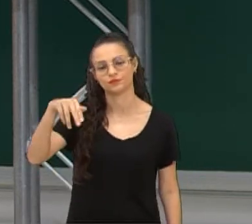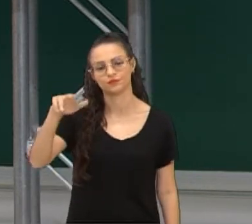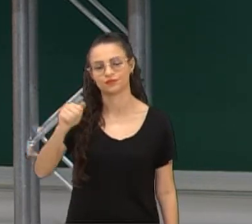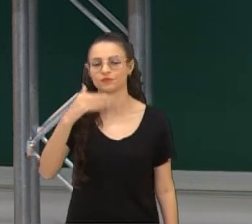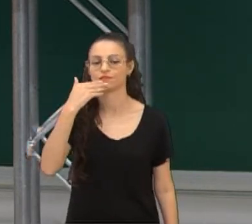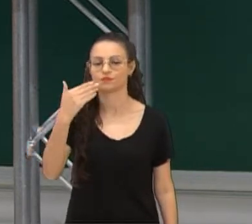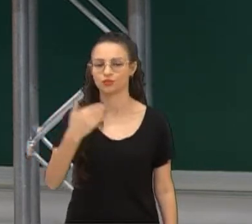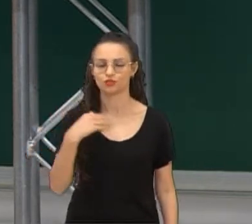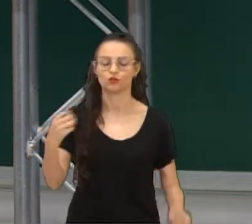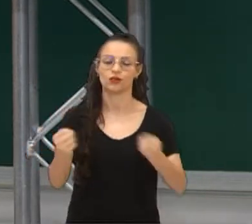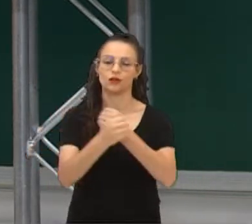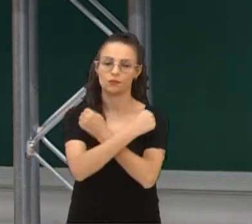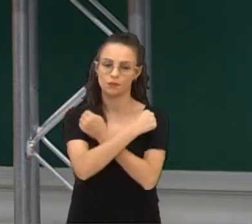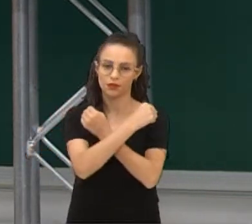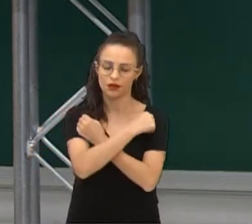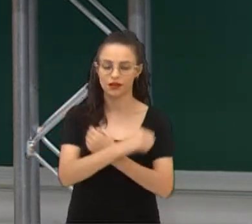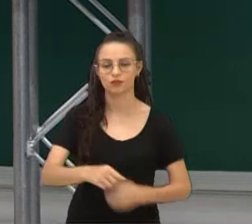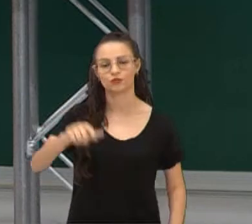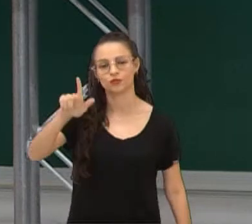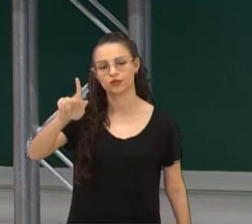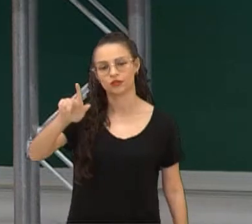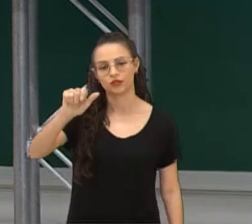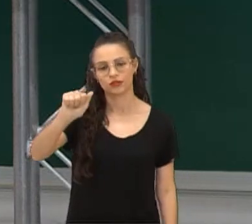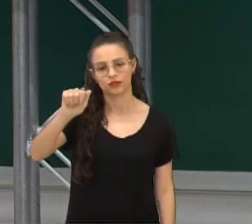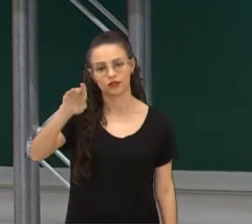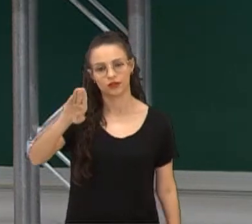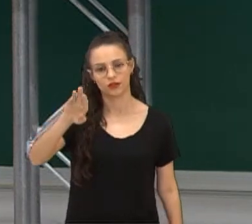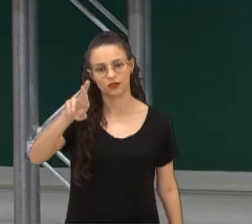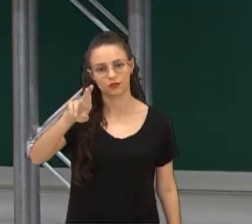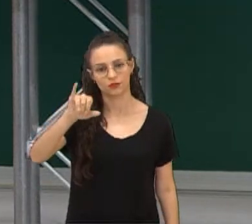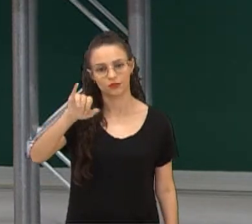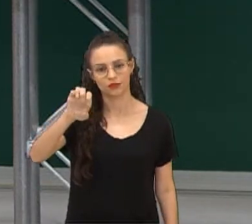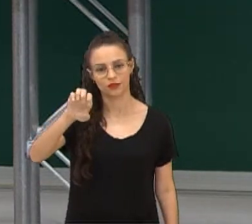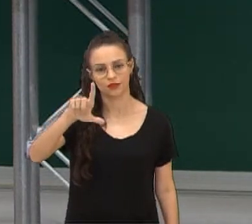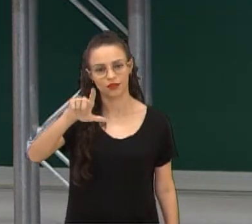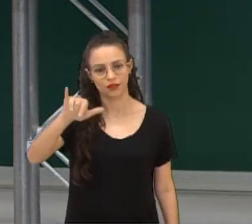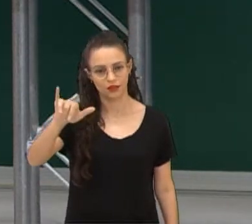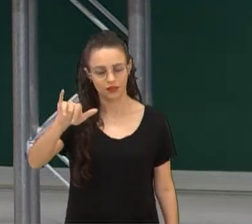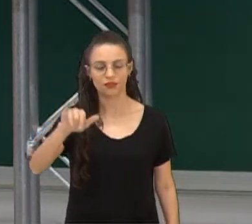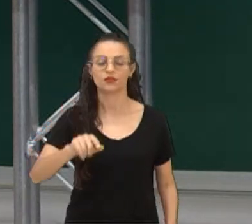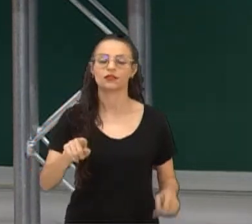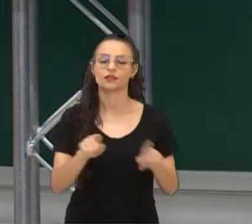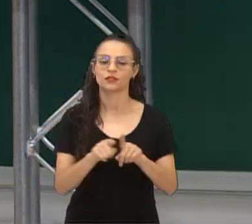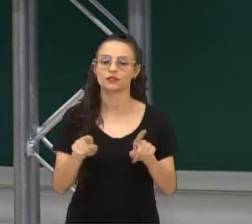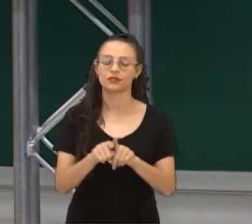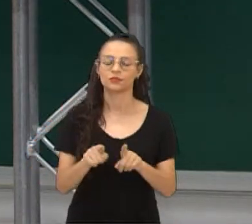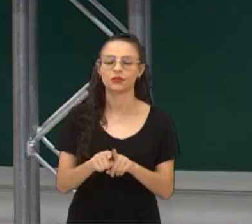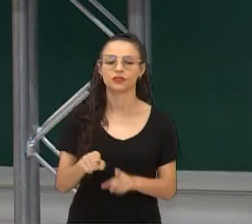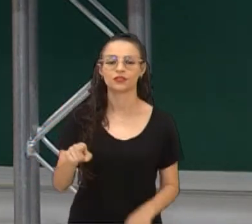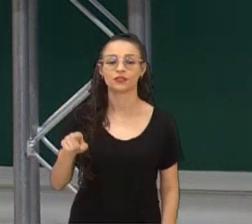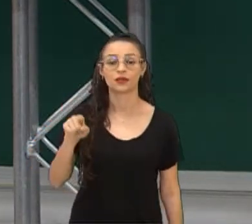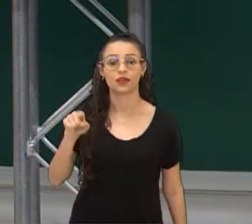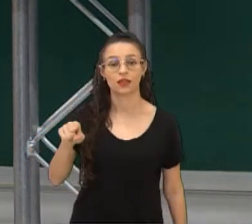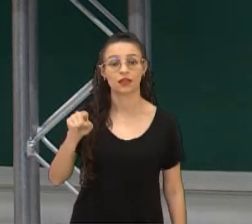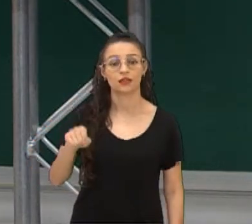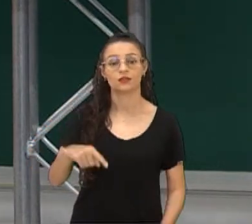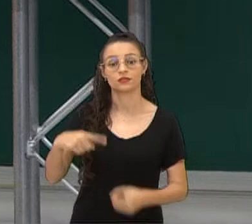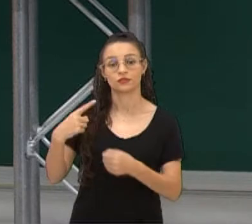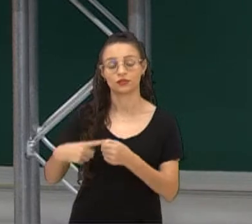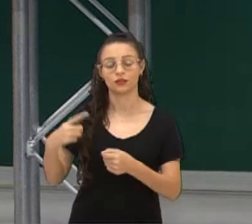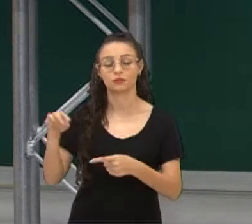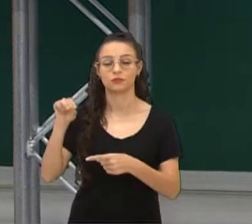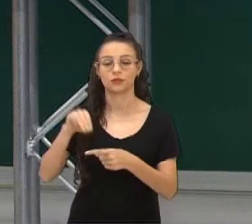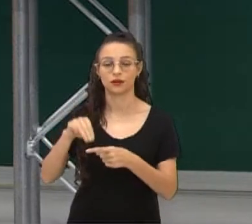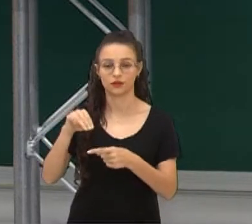um grande abraço Gabrielle a e o pessoal do de Maringá